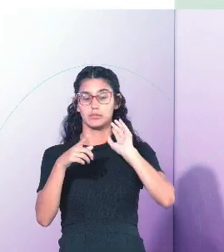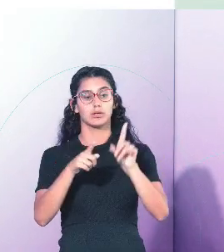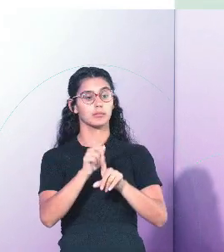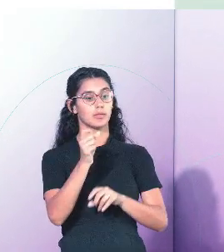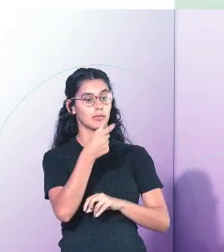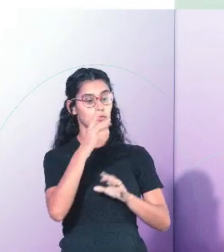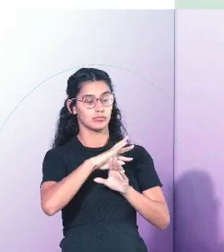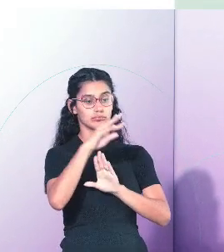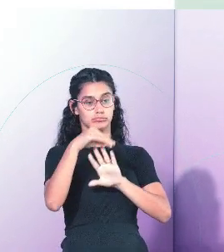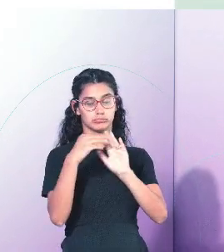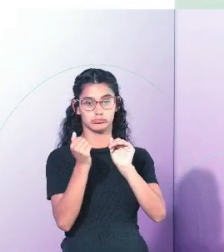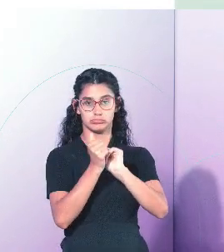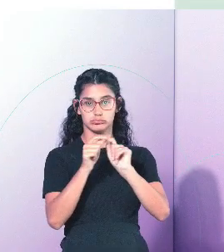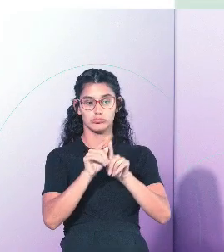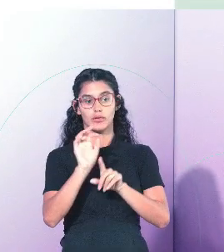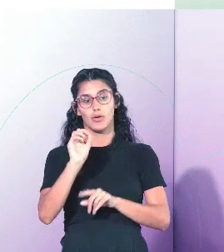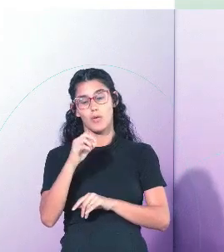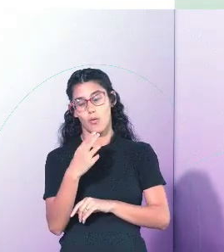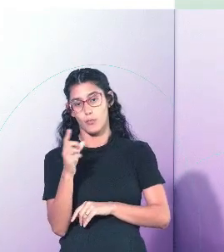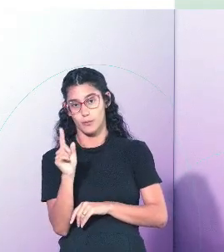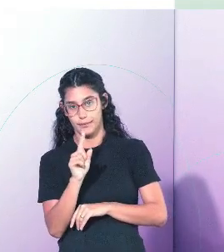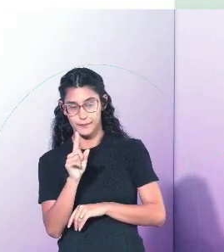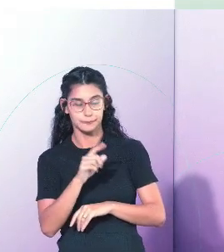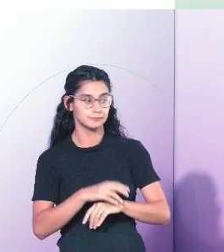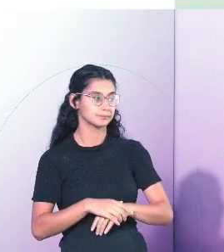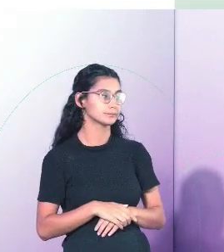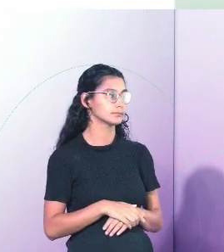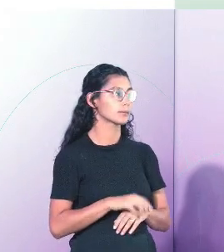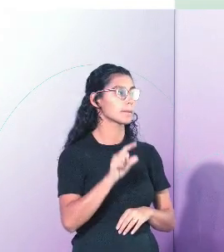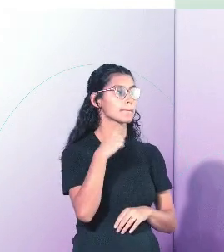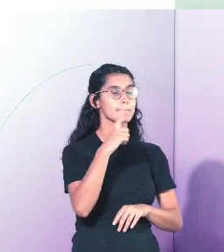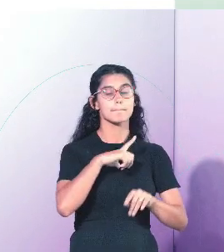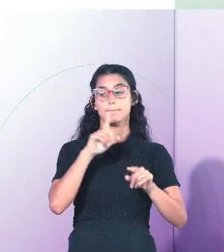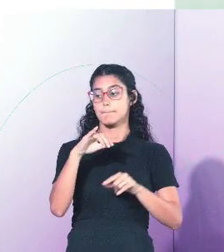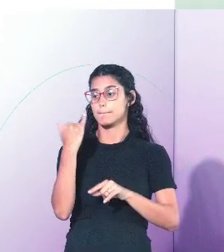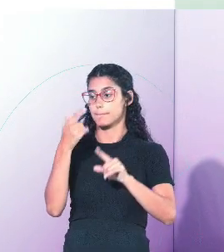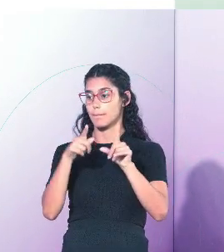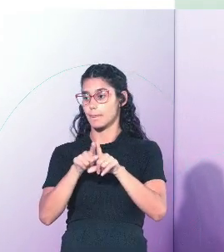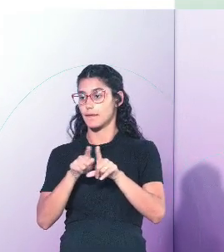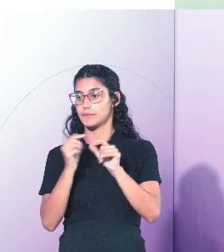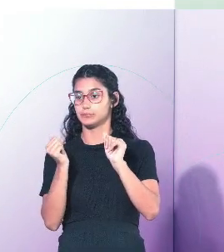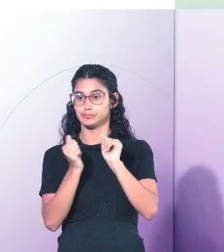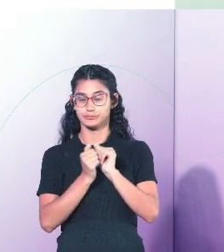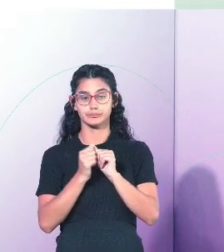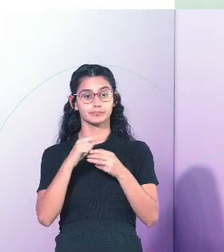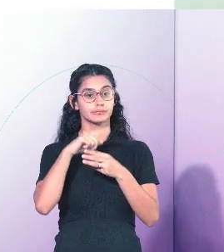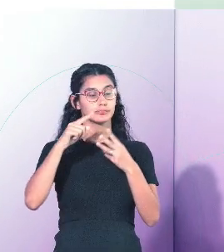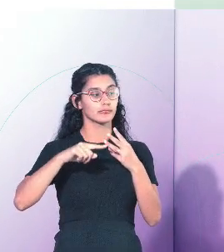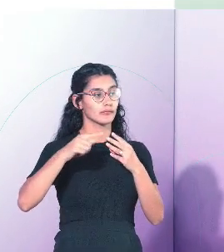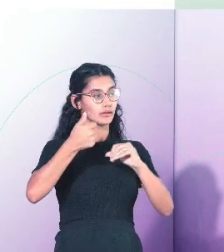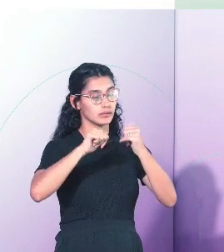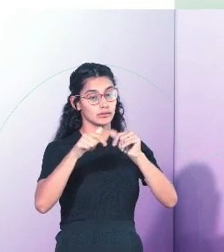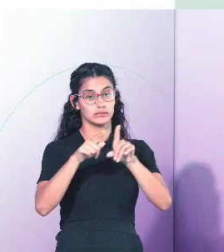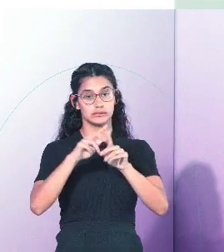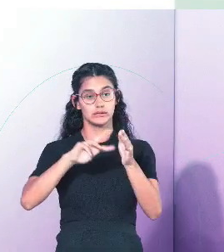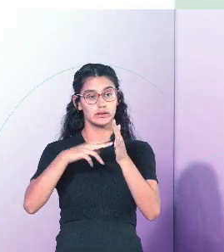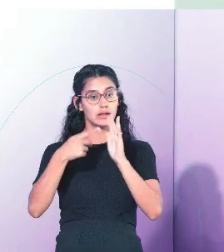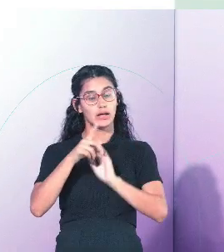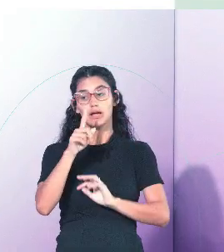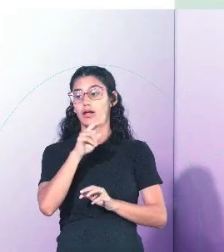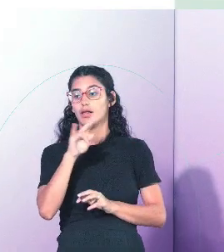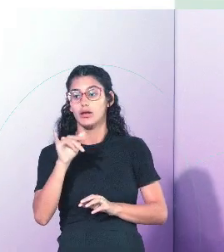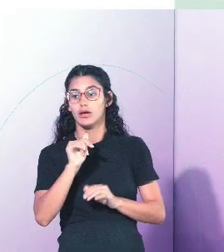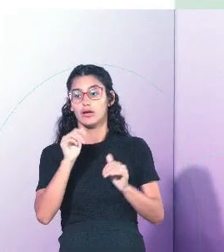medicamento incorporado ou não incorporado. Se ele não estiver incorporado, a gente entra naquele cenário, que isso não significa que a operadora ela não